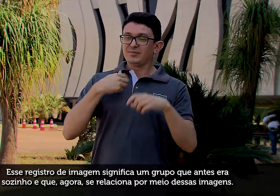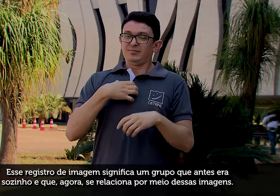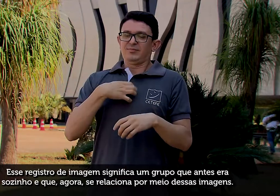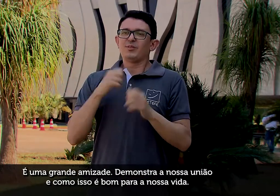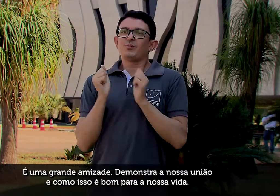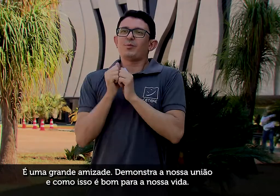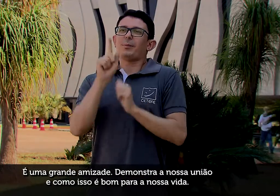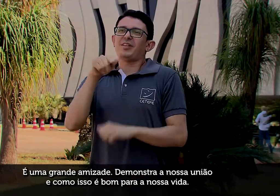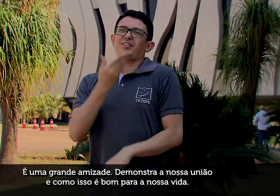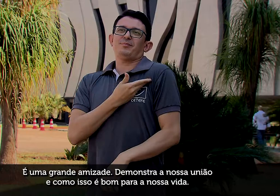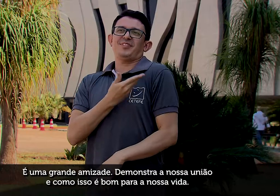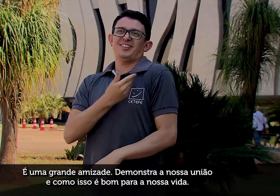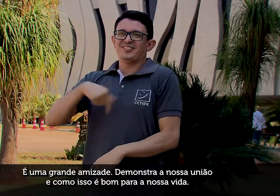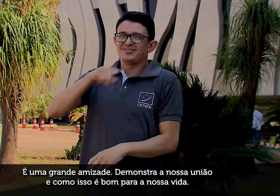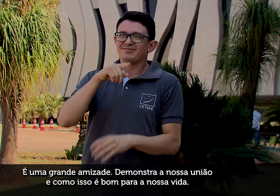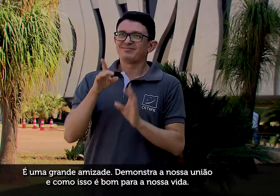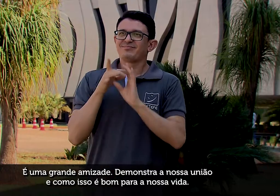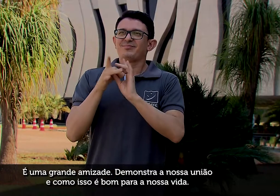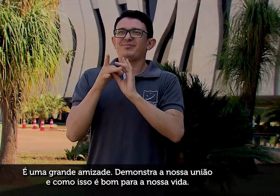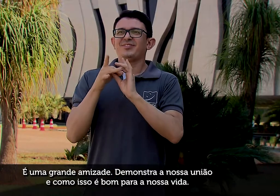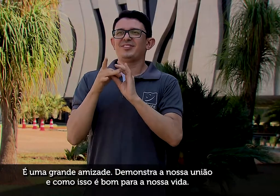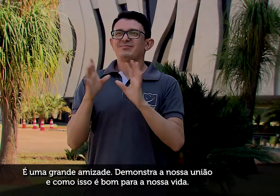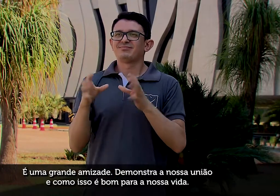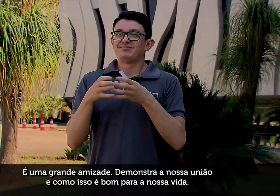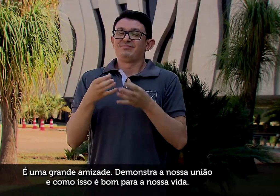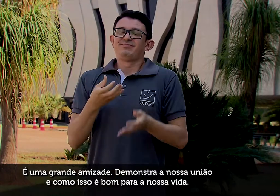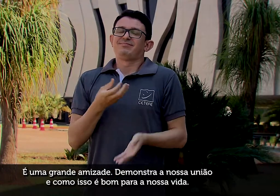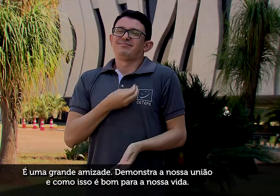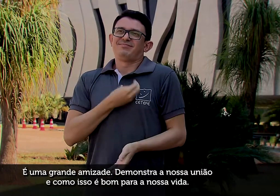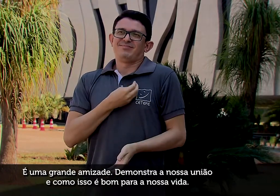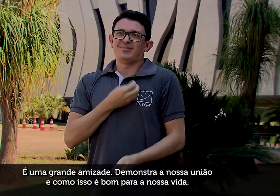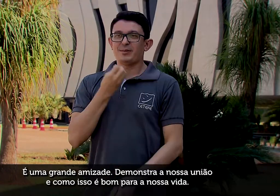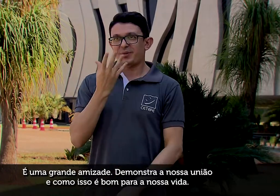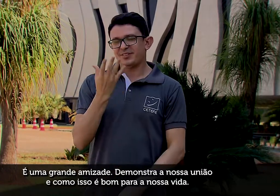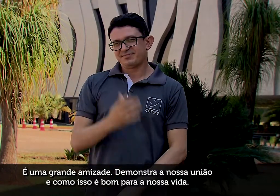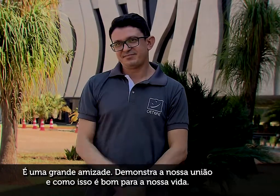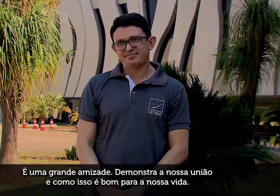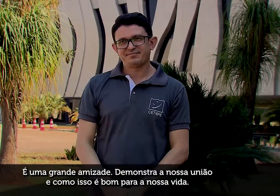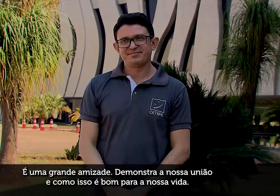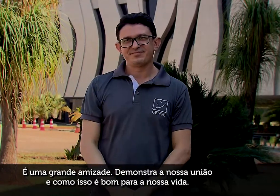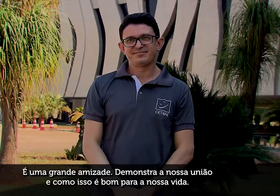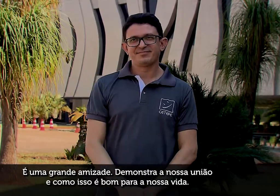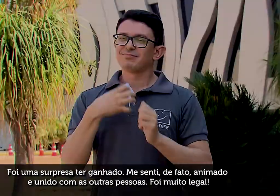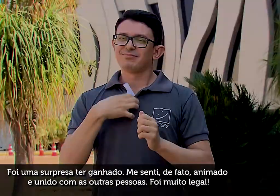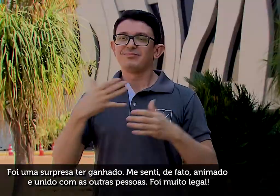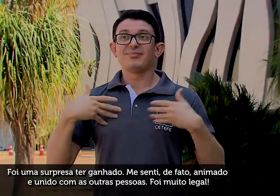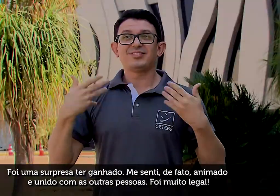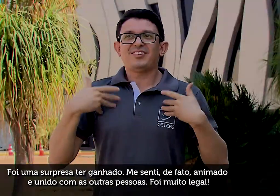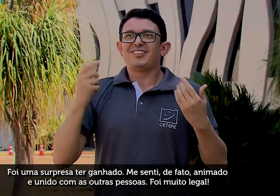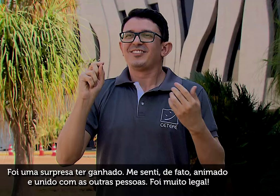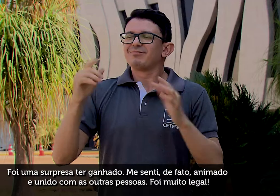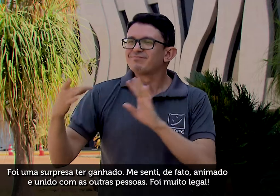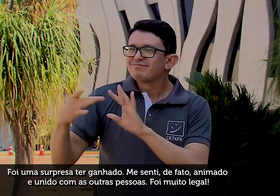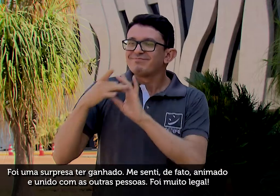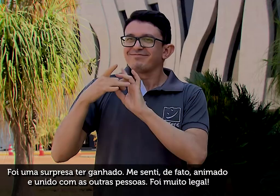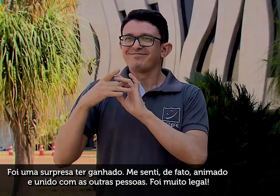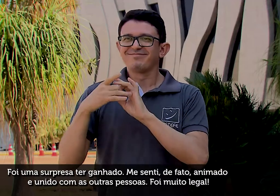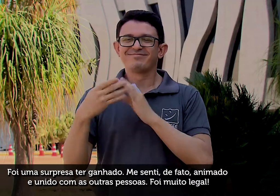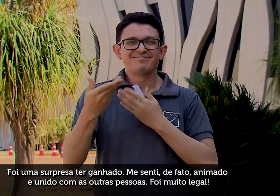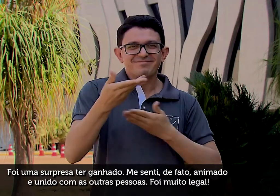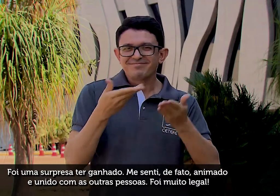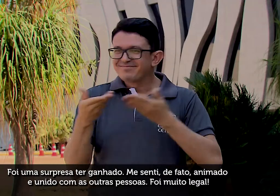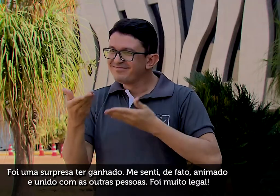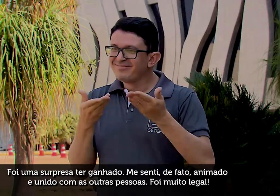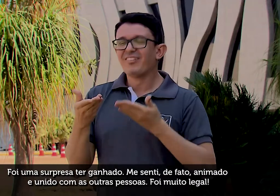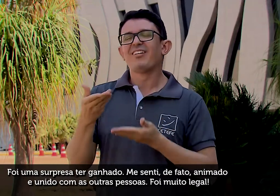imagens. É uma grande amizade, demonstra nossa união e como isso é bom para a nossa vida. Foi uma surpresa ter ganhado, me senti de